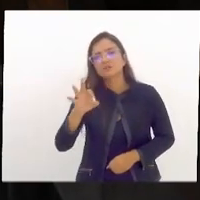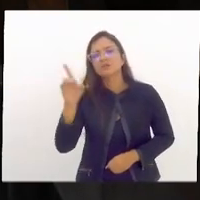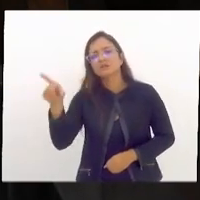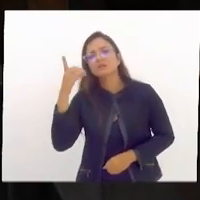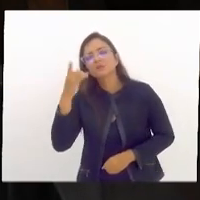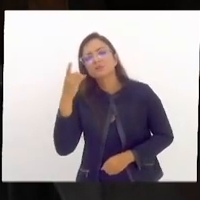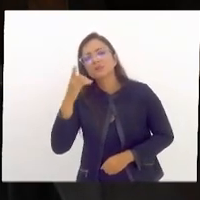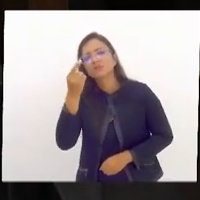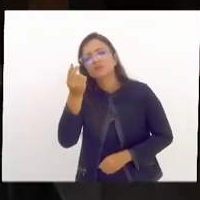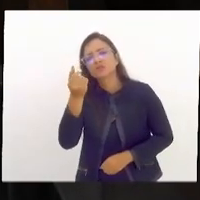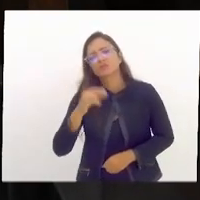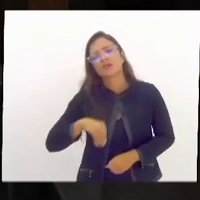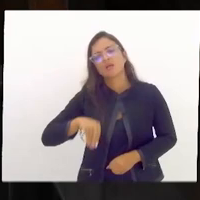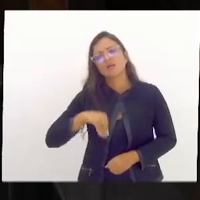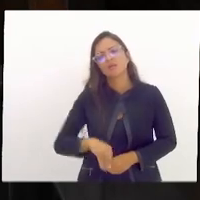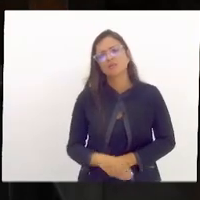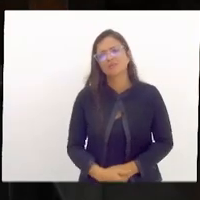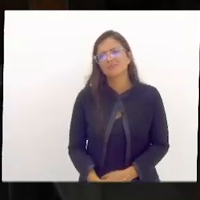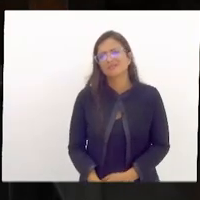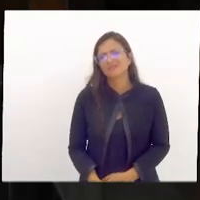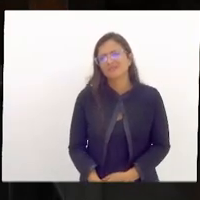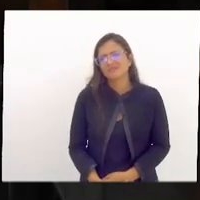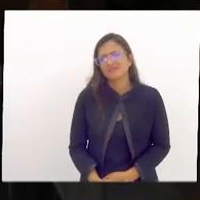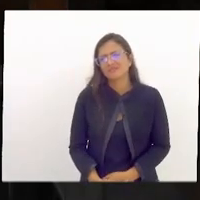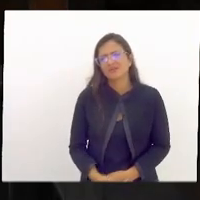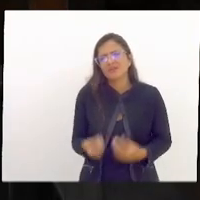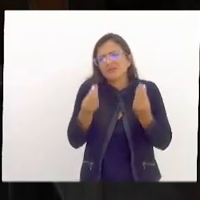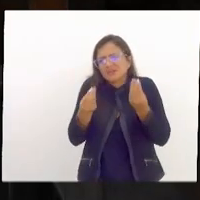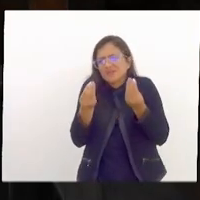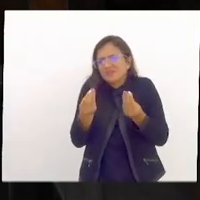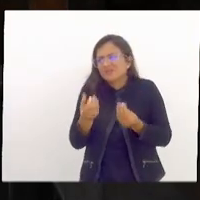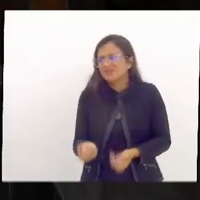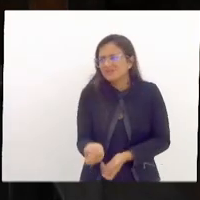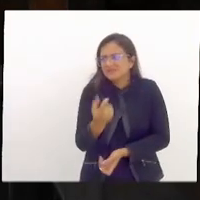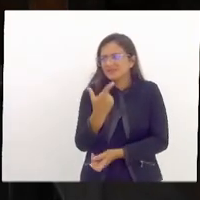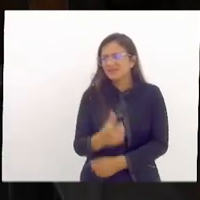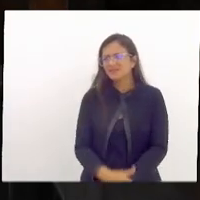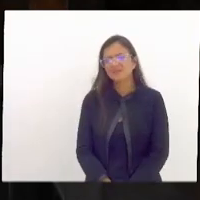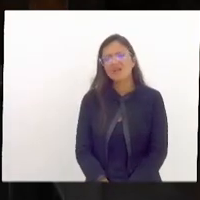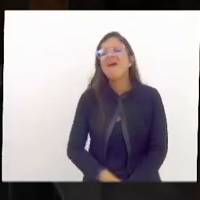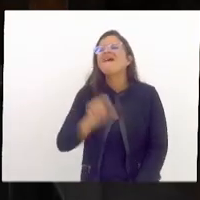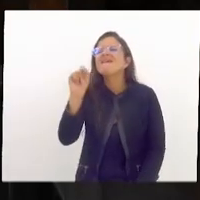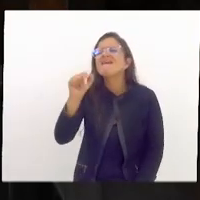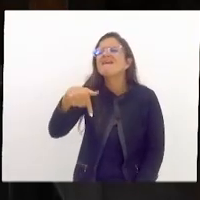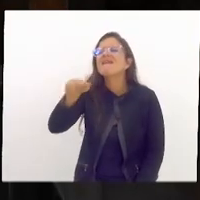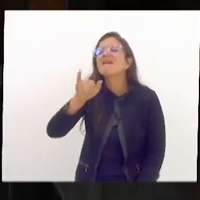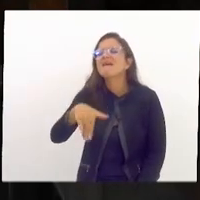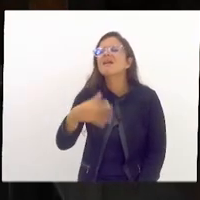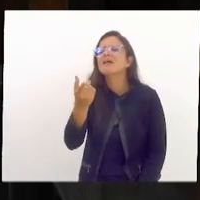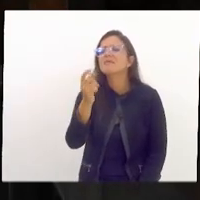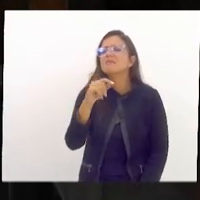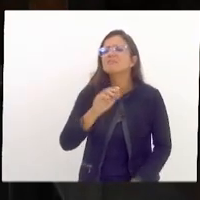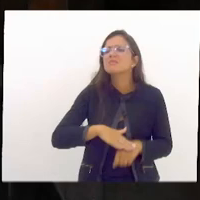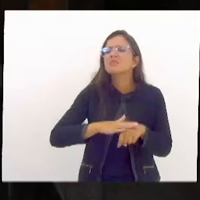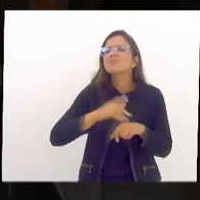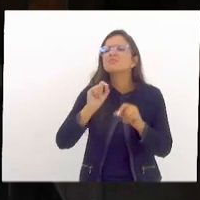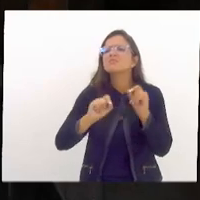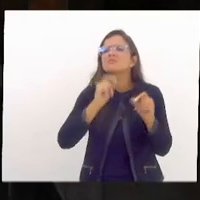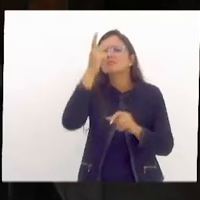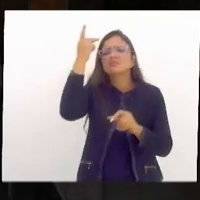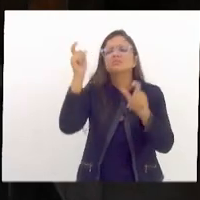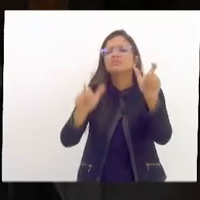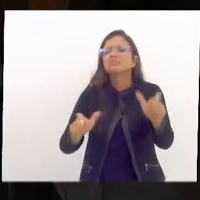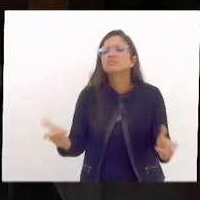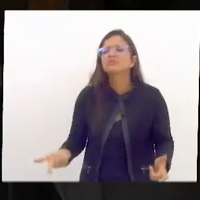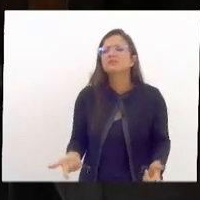deputado. Da onde vem a sustentabilidade desse plano? Quem vai pagar um deputado